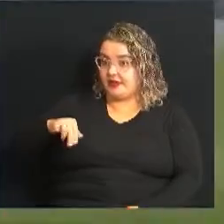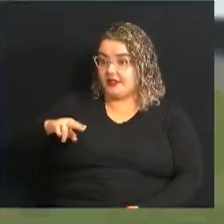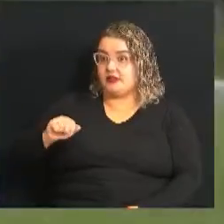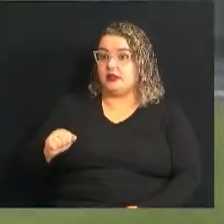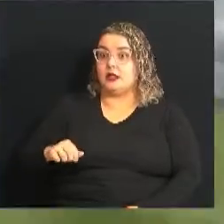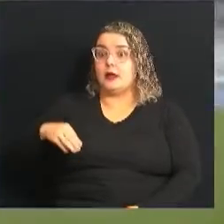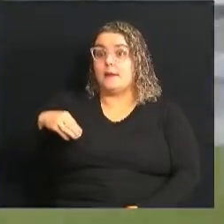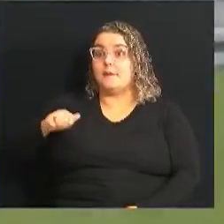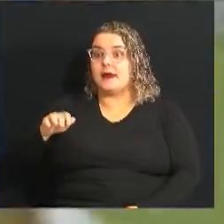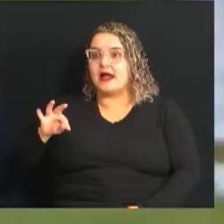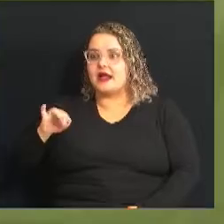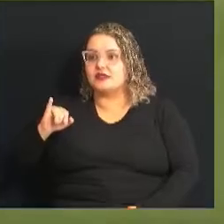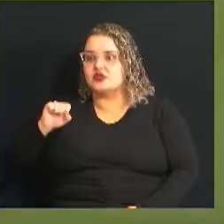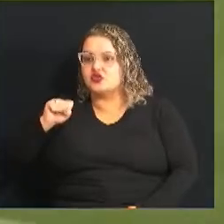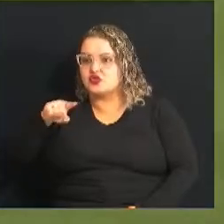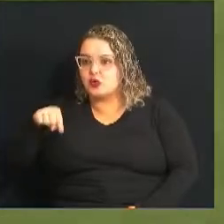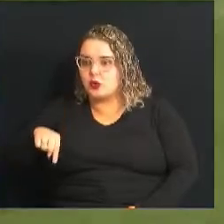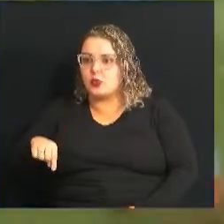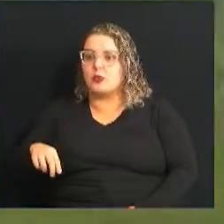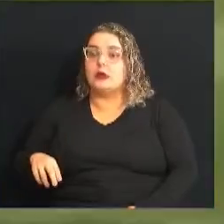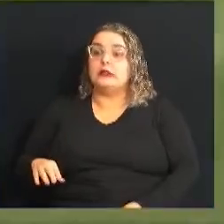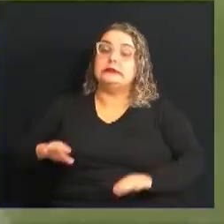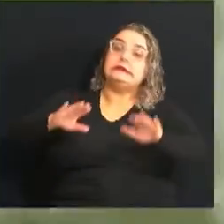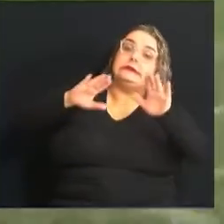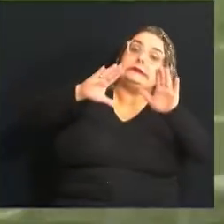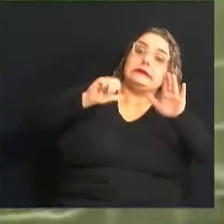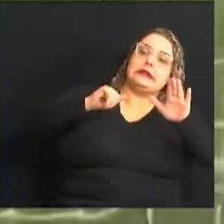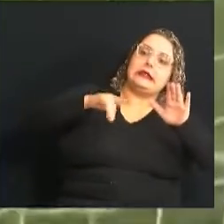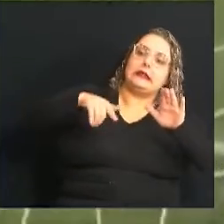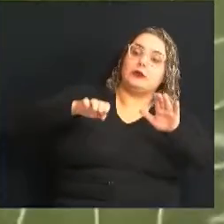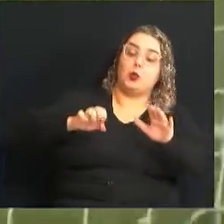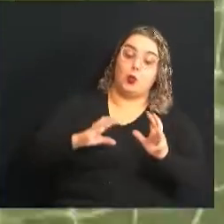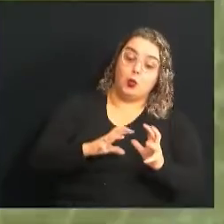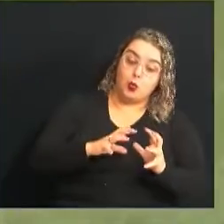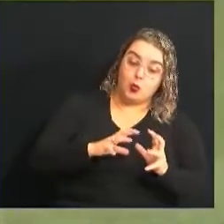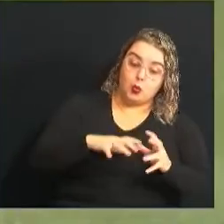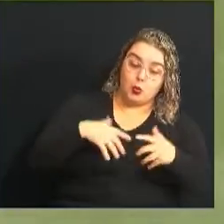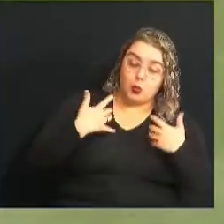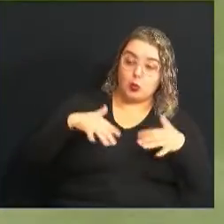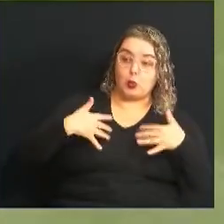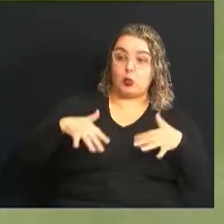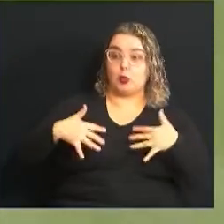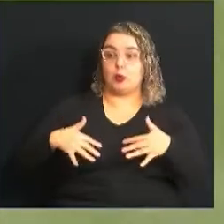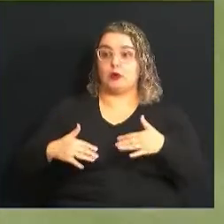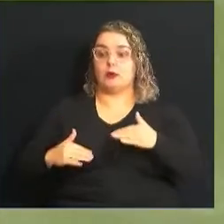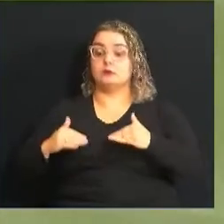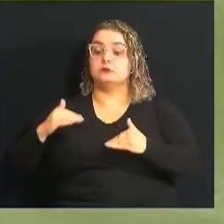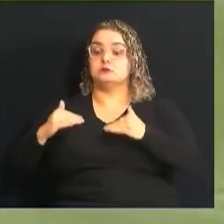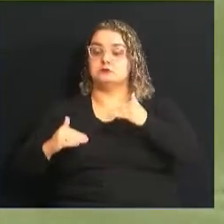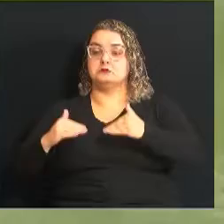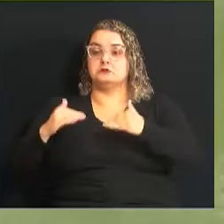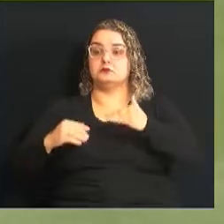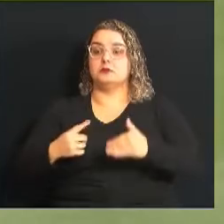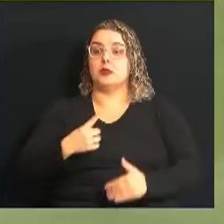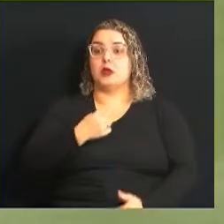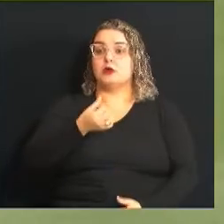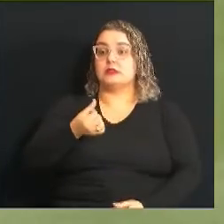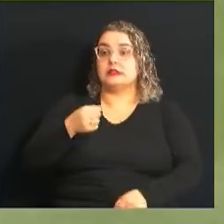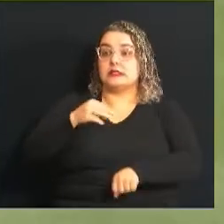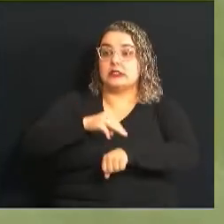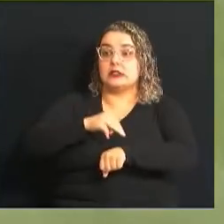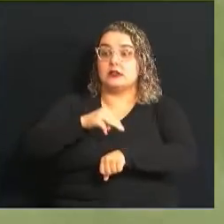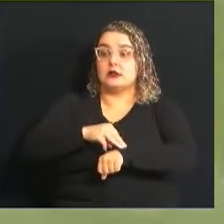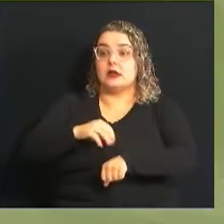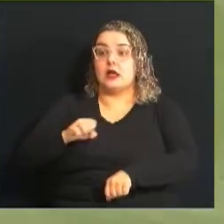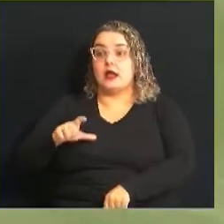cabeça, obrigou Kaique França a trabalhar. Jogo equilibrado. Aos 16 minutos,